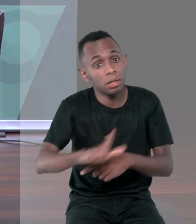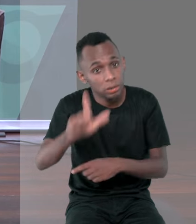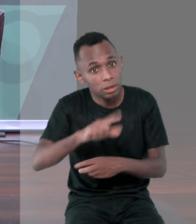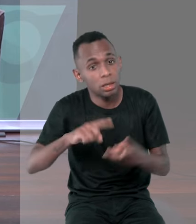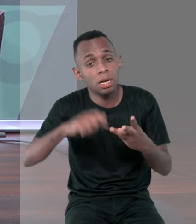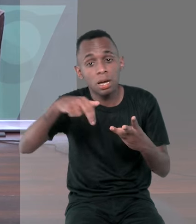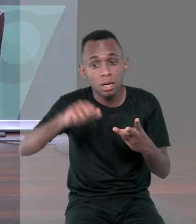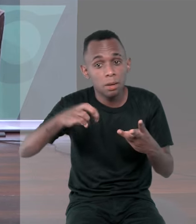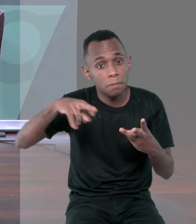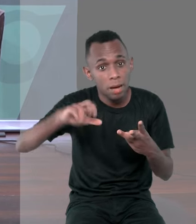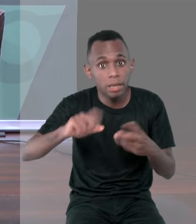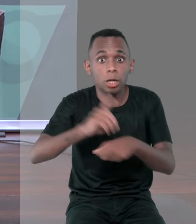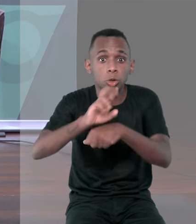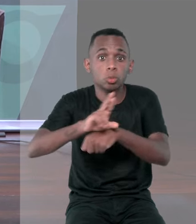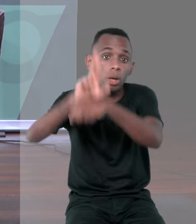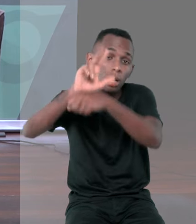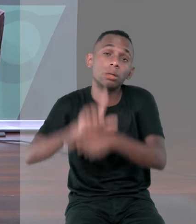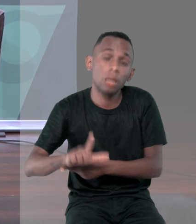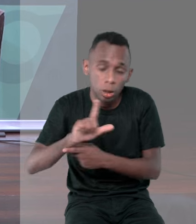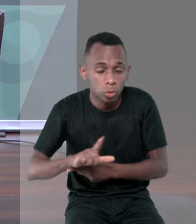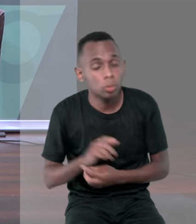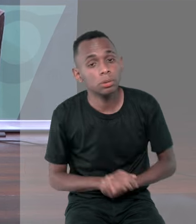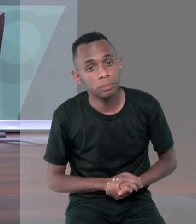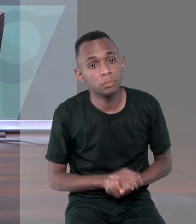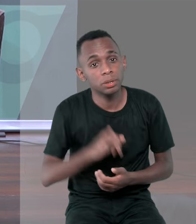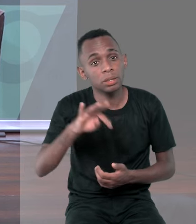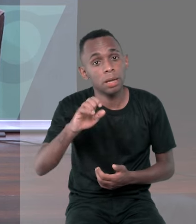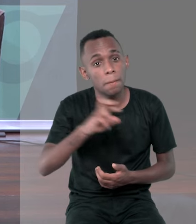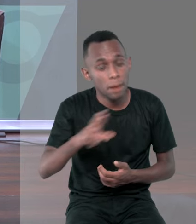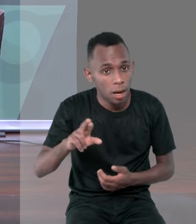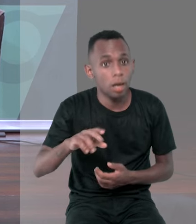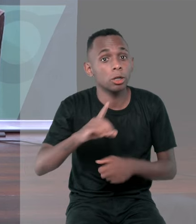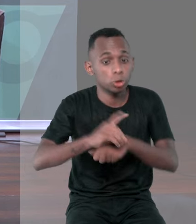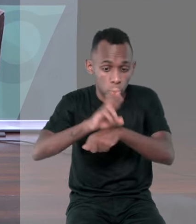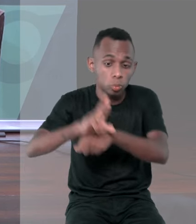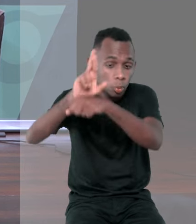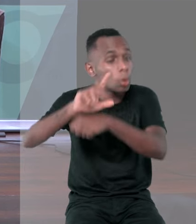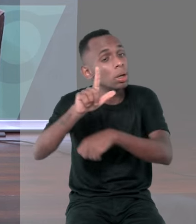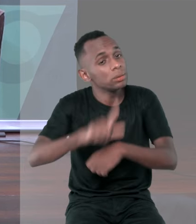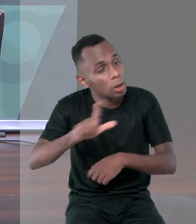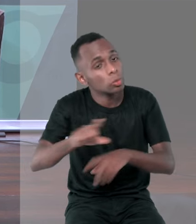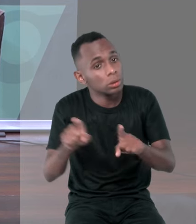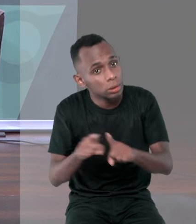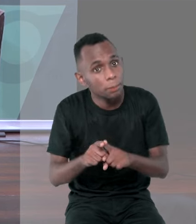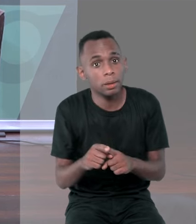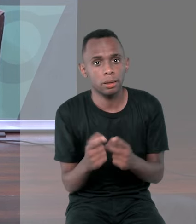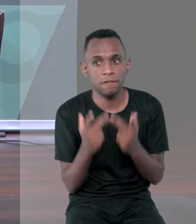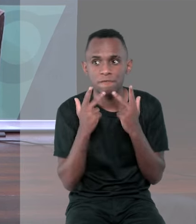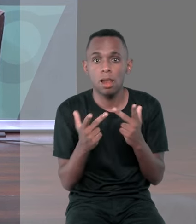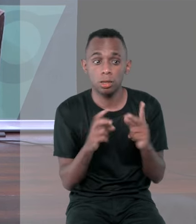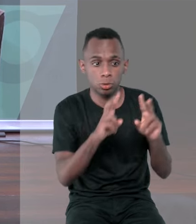Maria Gonçalves, doutora em literatura. Itamar Vieira Júnior, doutor em literatura. Estamos falando